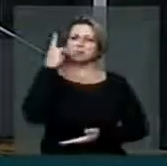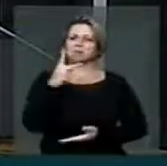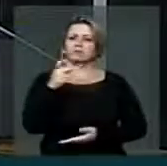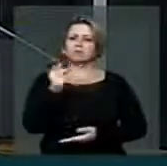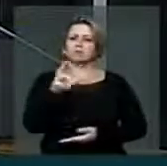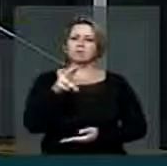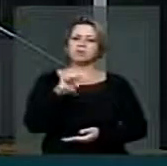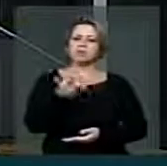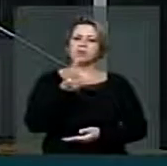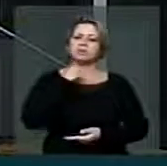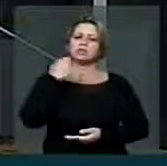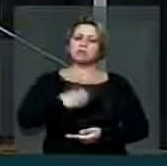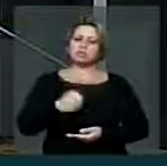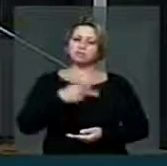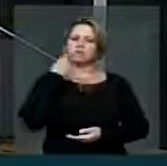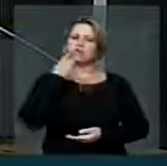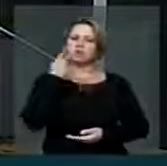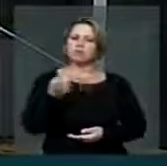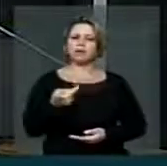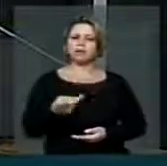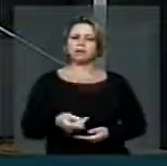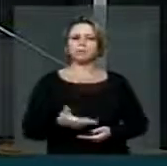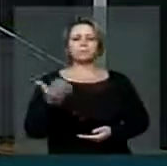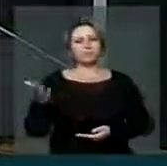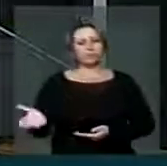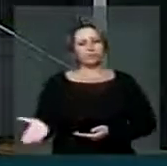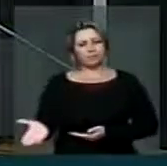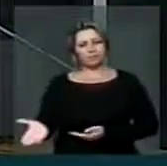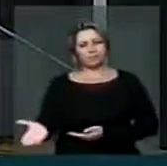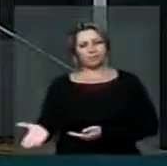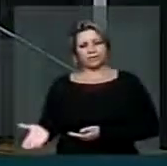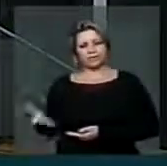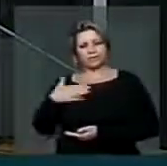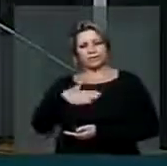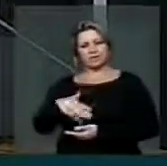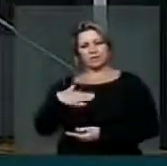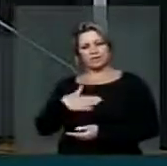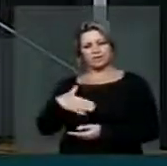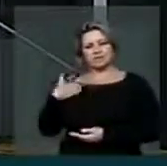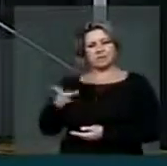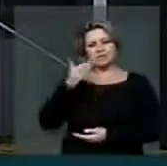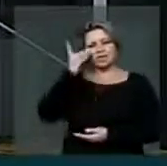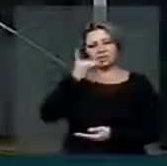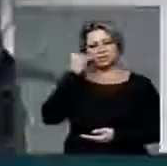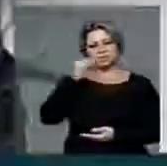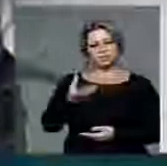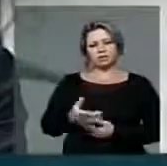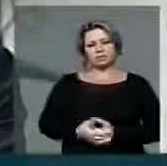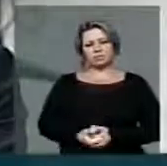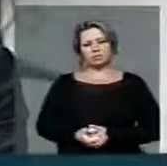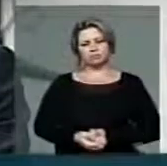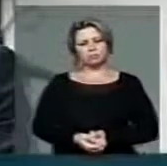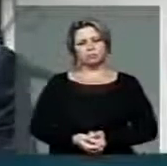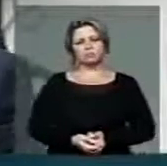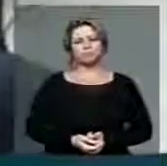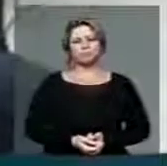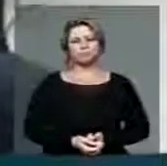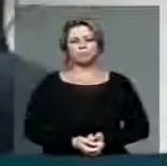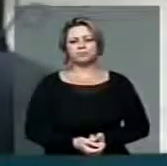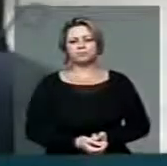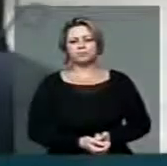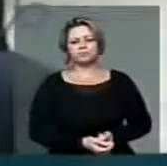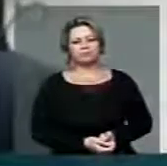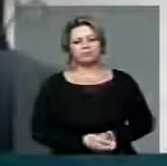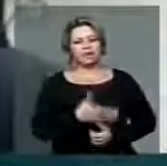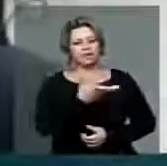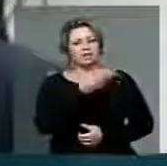preciso que a gente coloque. Cedo a palavra, com muita satisfação, ao deputado. Deputada João Moraes,